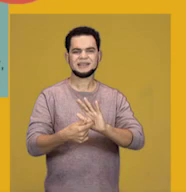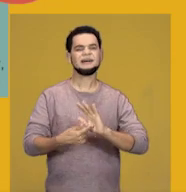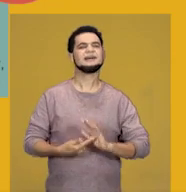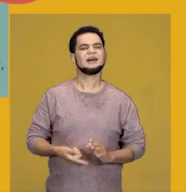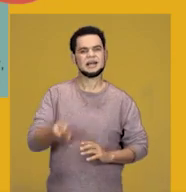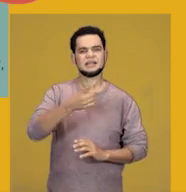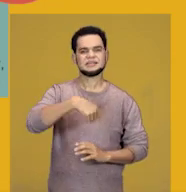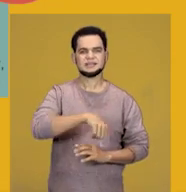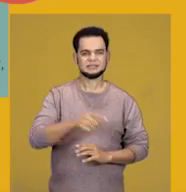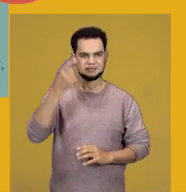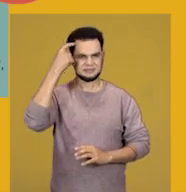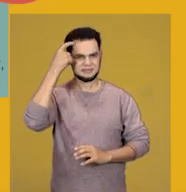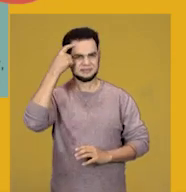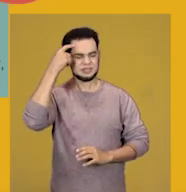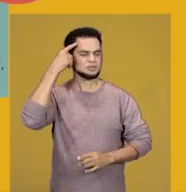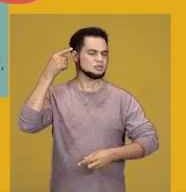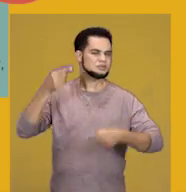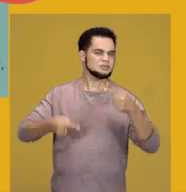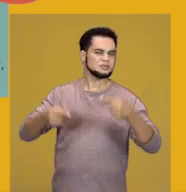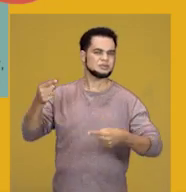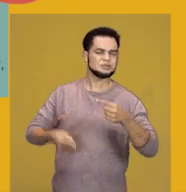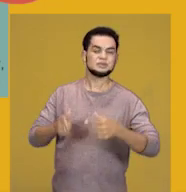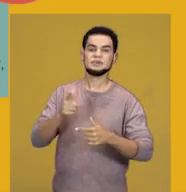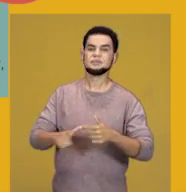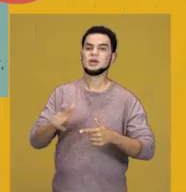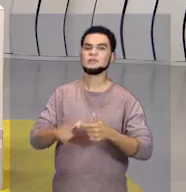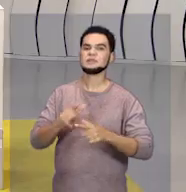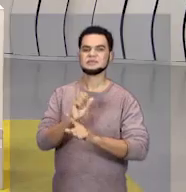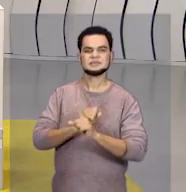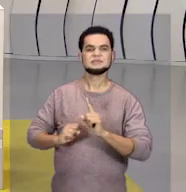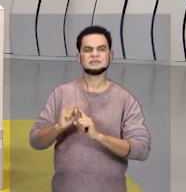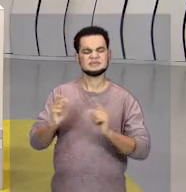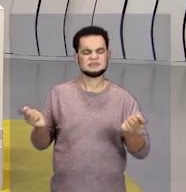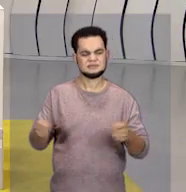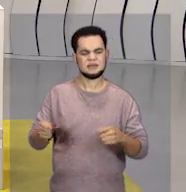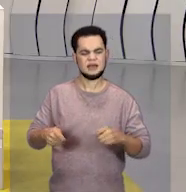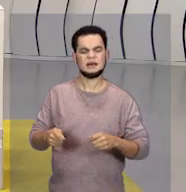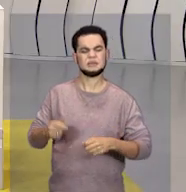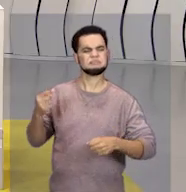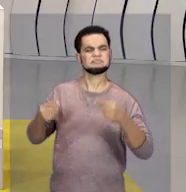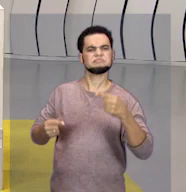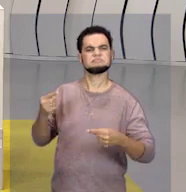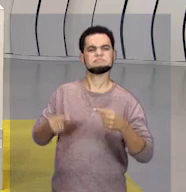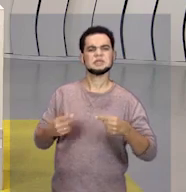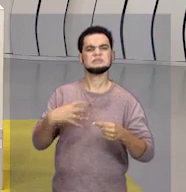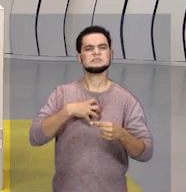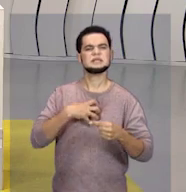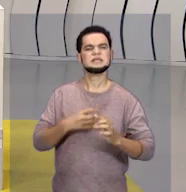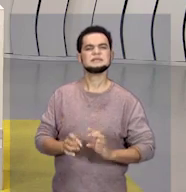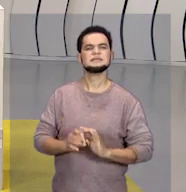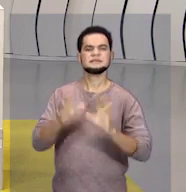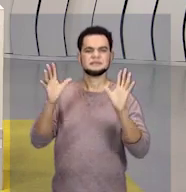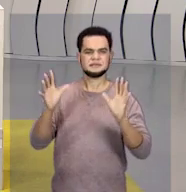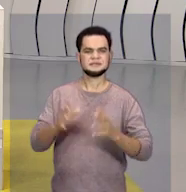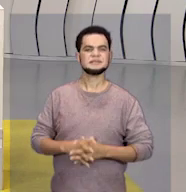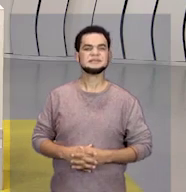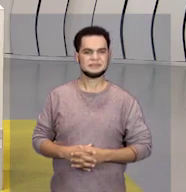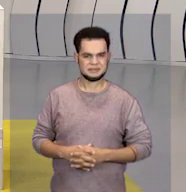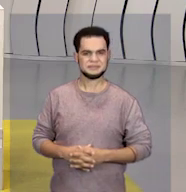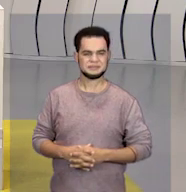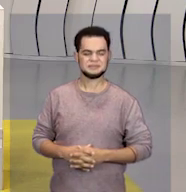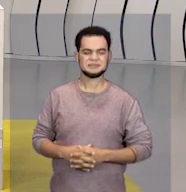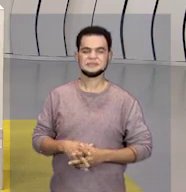pensamento, de discutir os problemas da sociedade de maneira livre. É como a gente